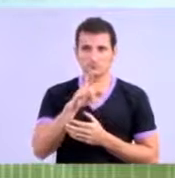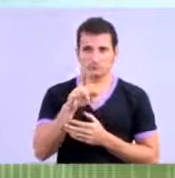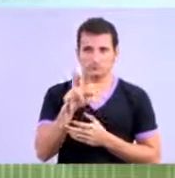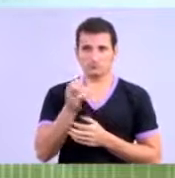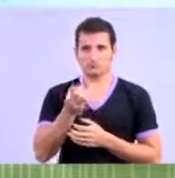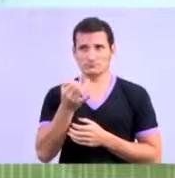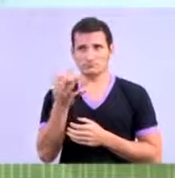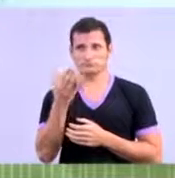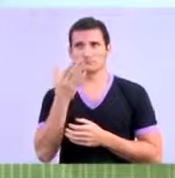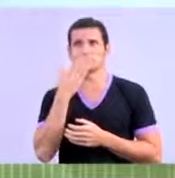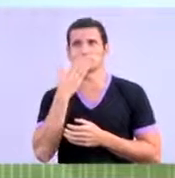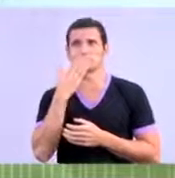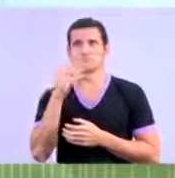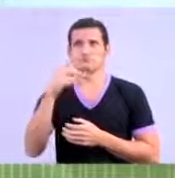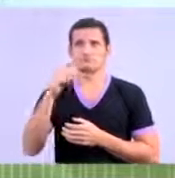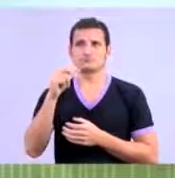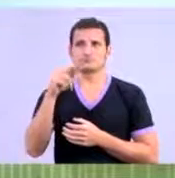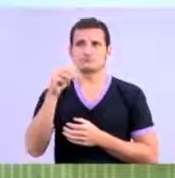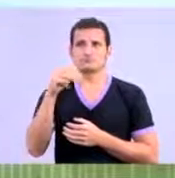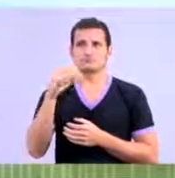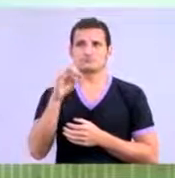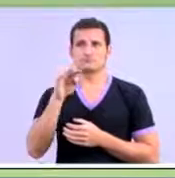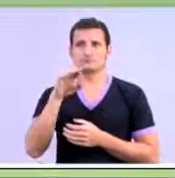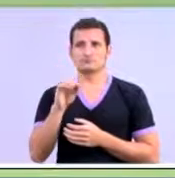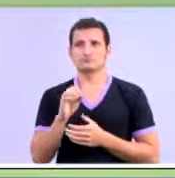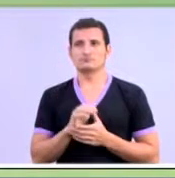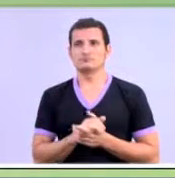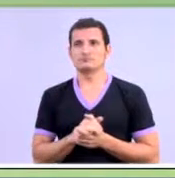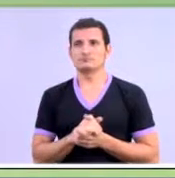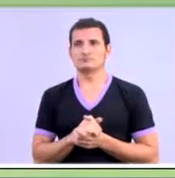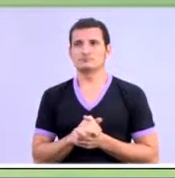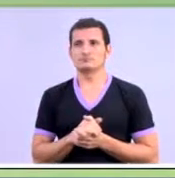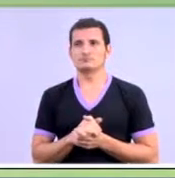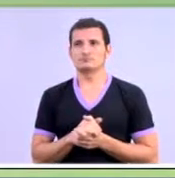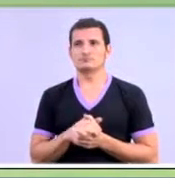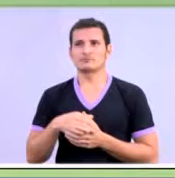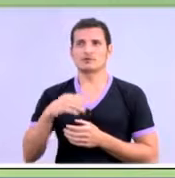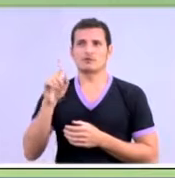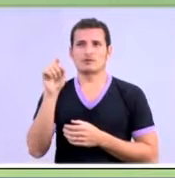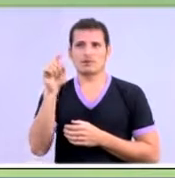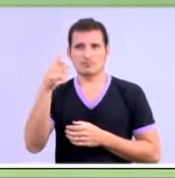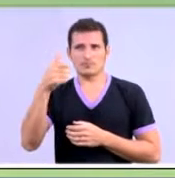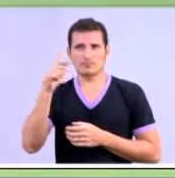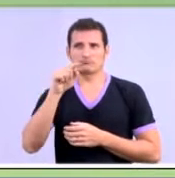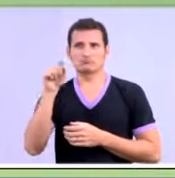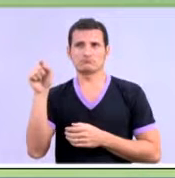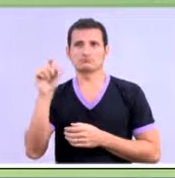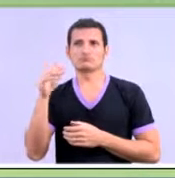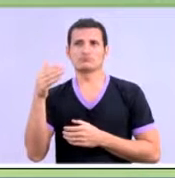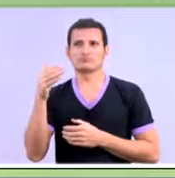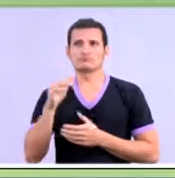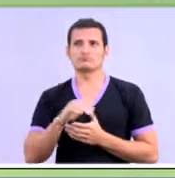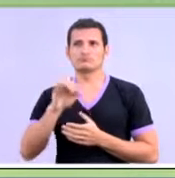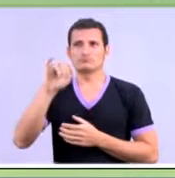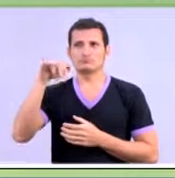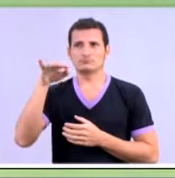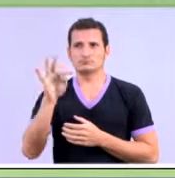e tipo do parâmetro. Vamos dar uma olhada novamente no código? Qual é o tipo desse primeiro parâmetro?